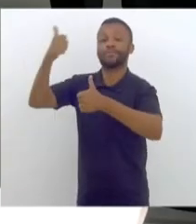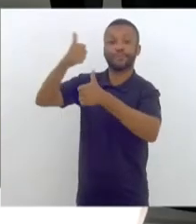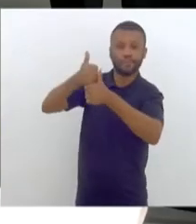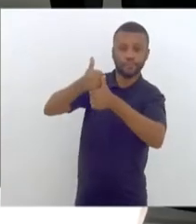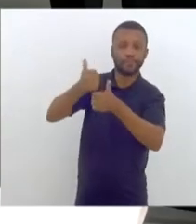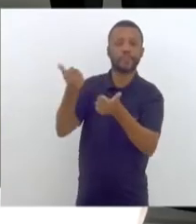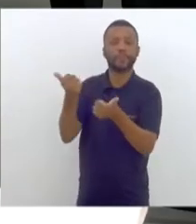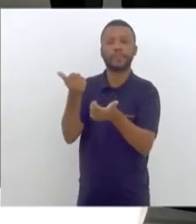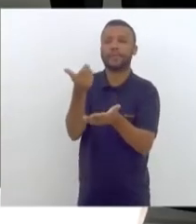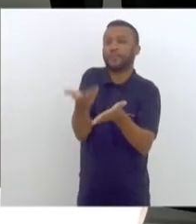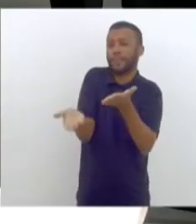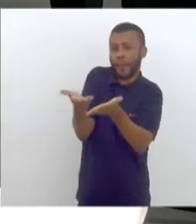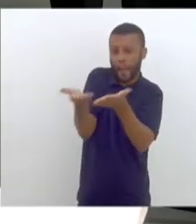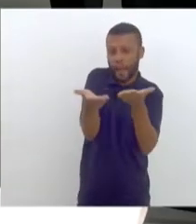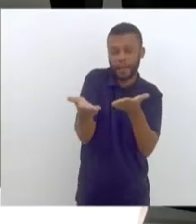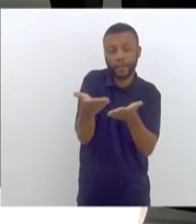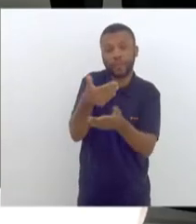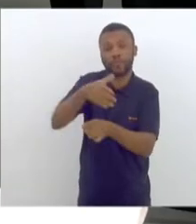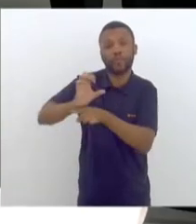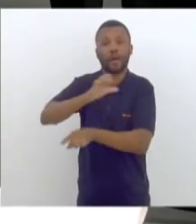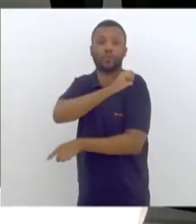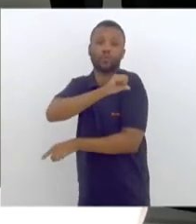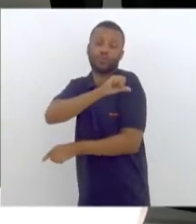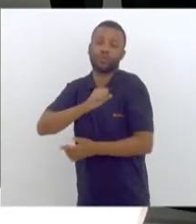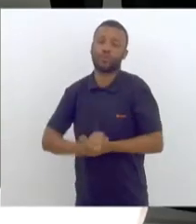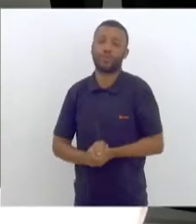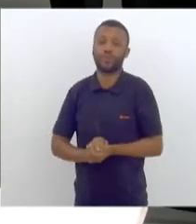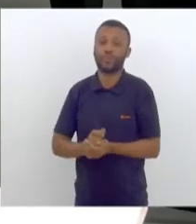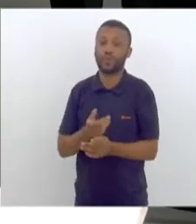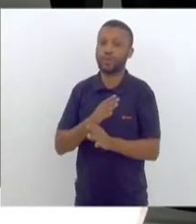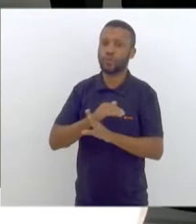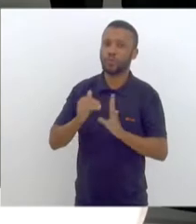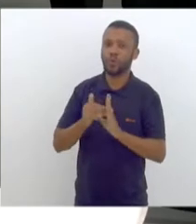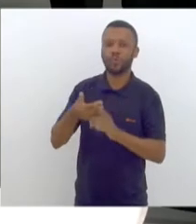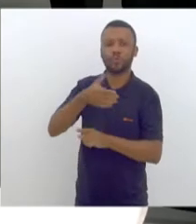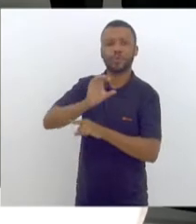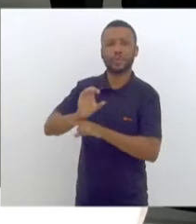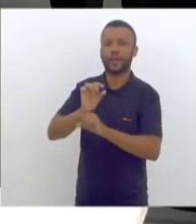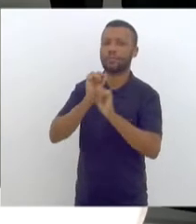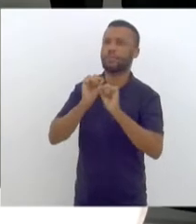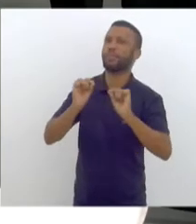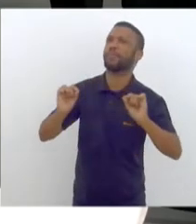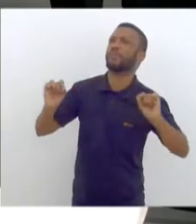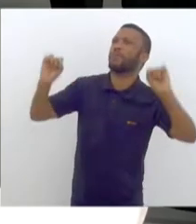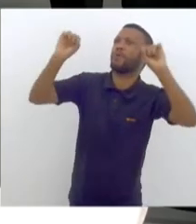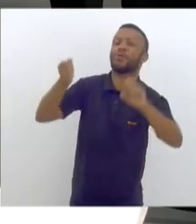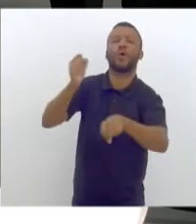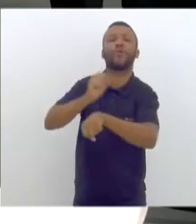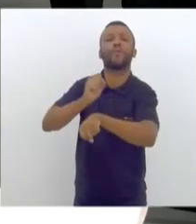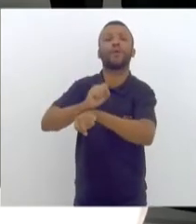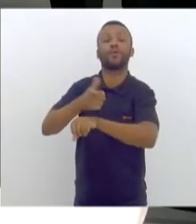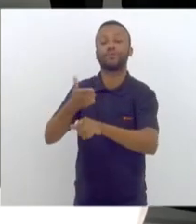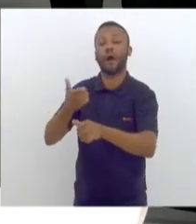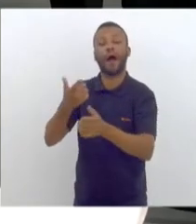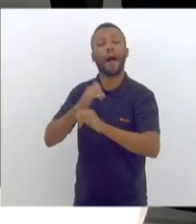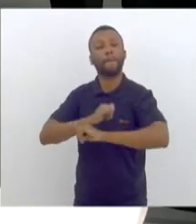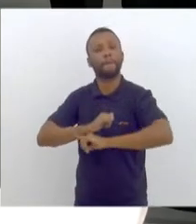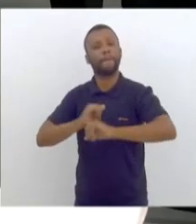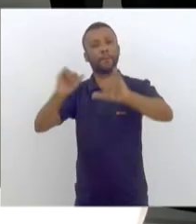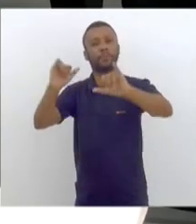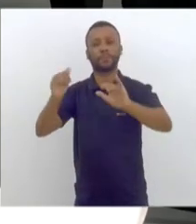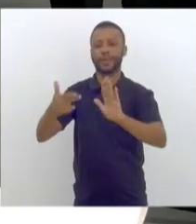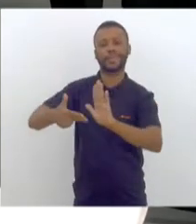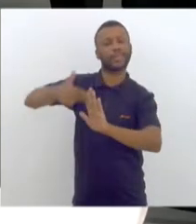Janeiro especificamente todos os estados estão aguardando a publicação dessa nota técnica para que possa ser efetivar né